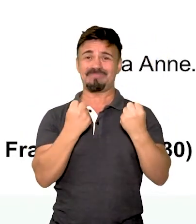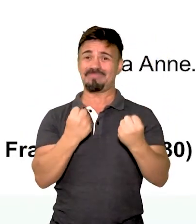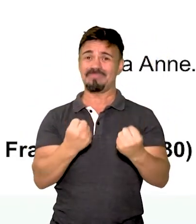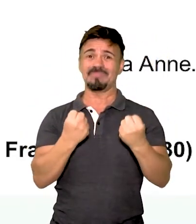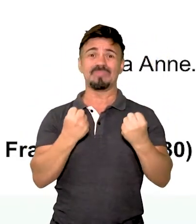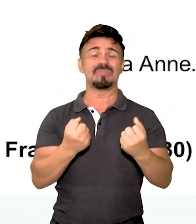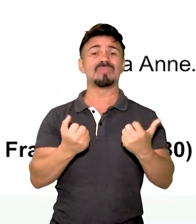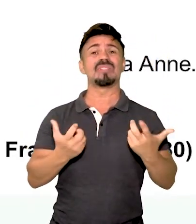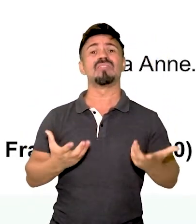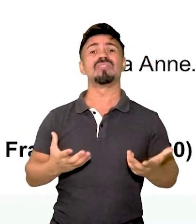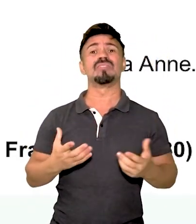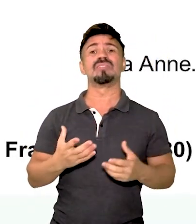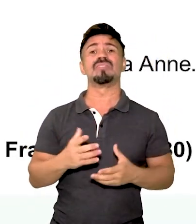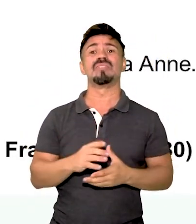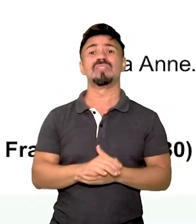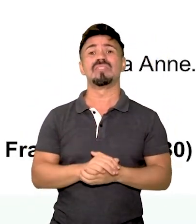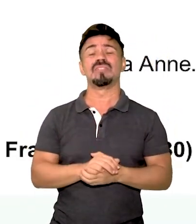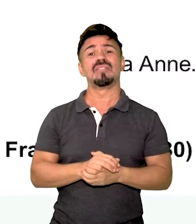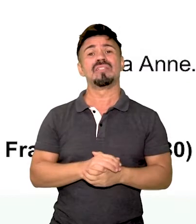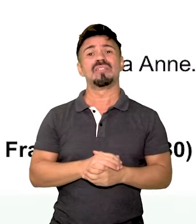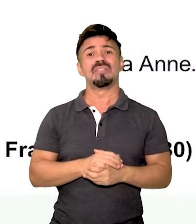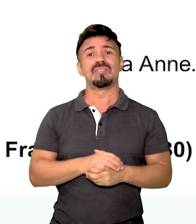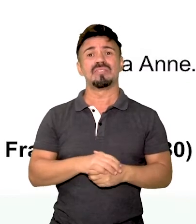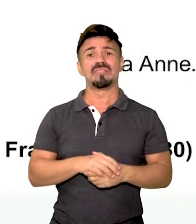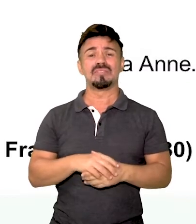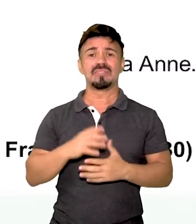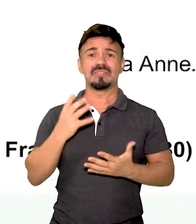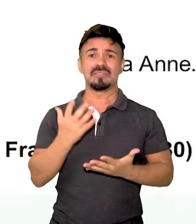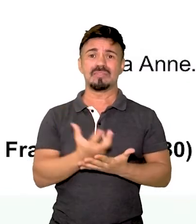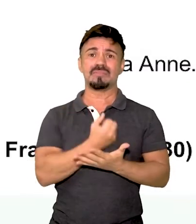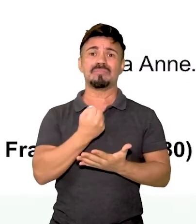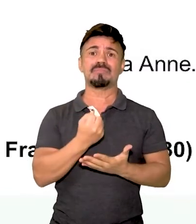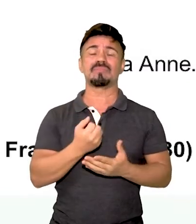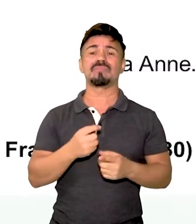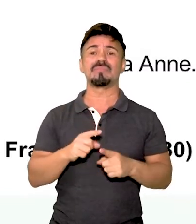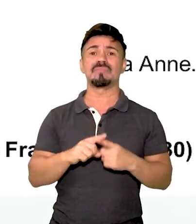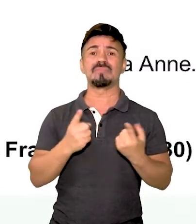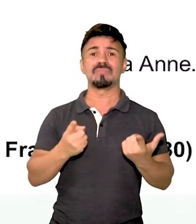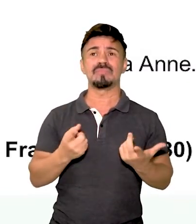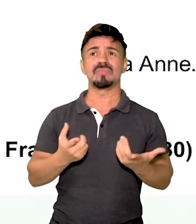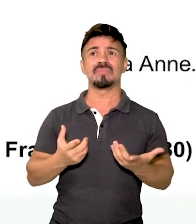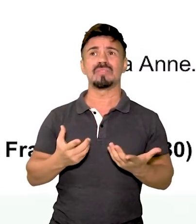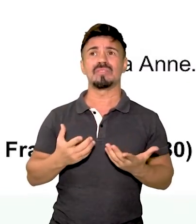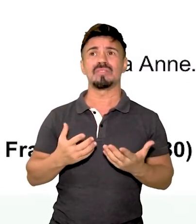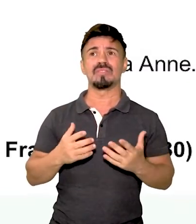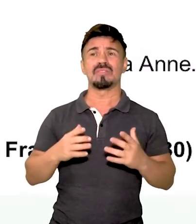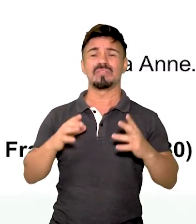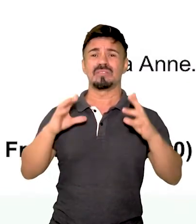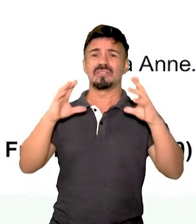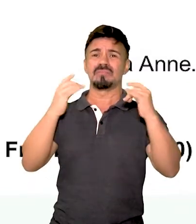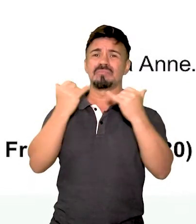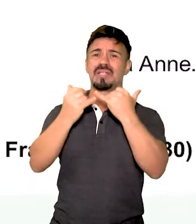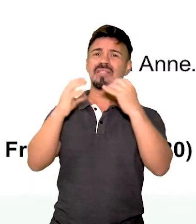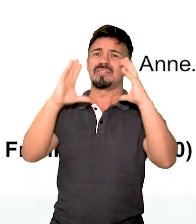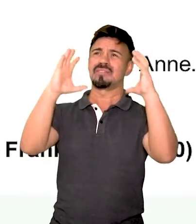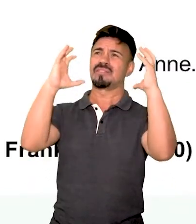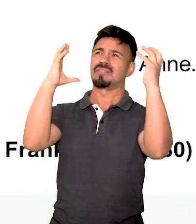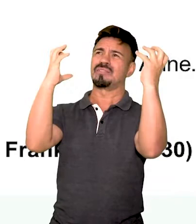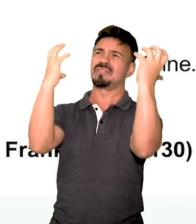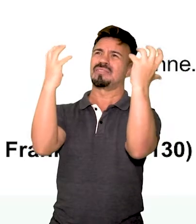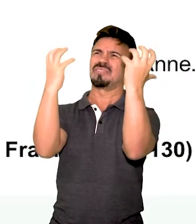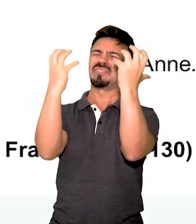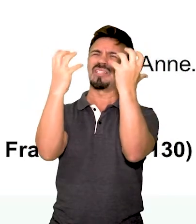onde ficamos está ainda a salvo, mas aglomeram-se nuvens ao redor, cada vez